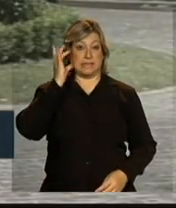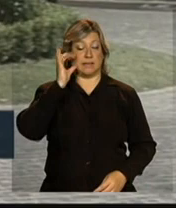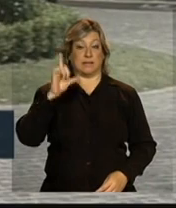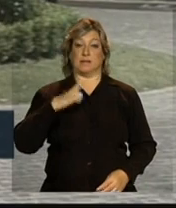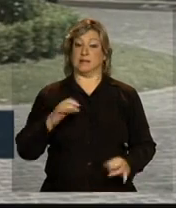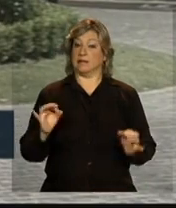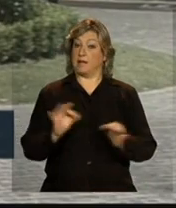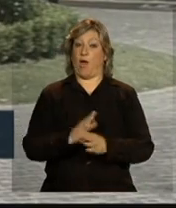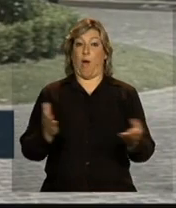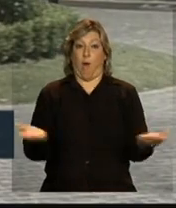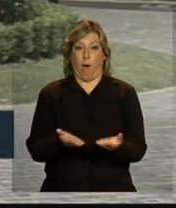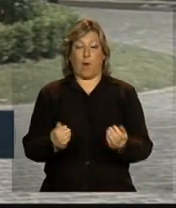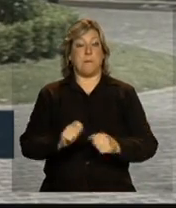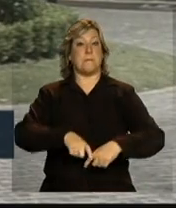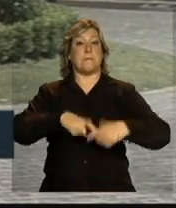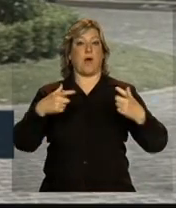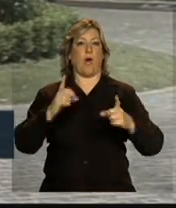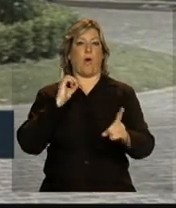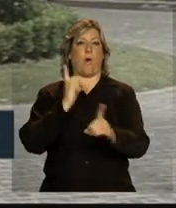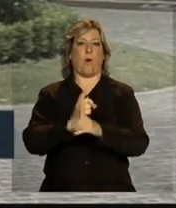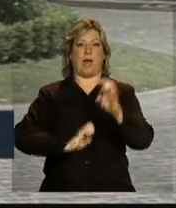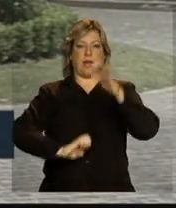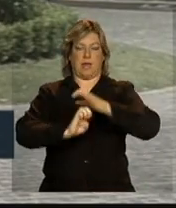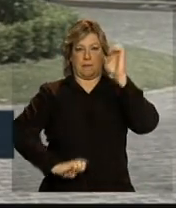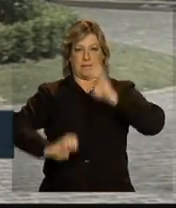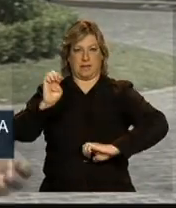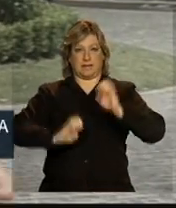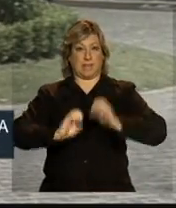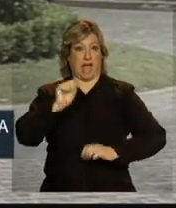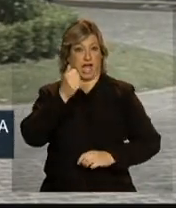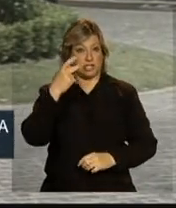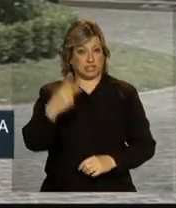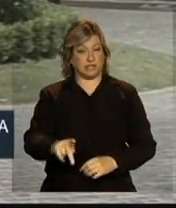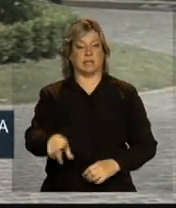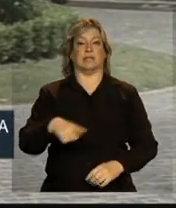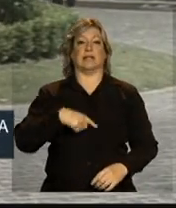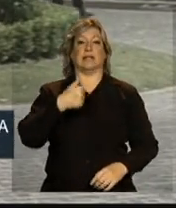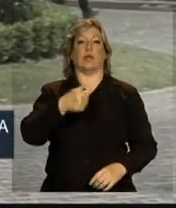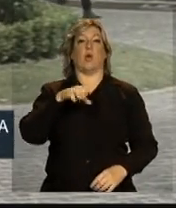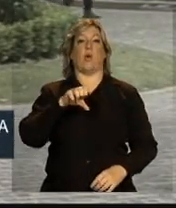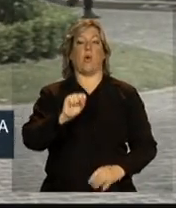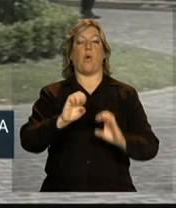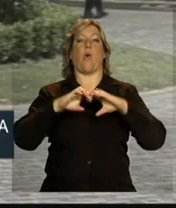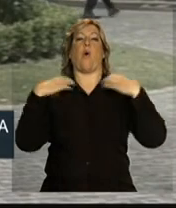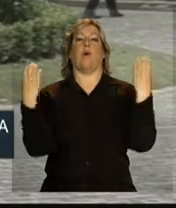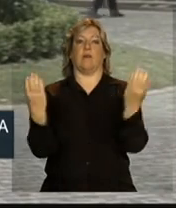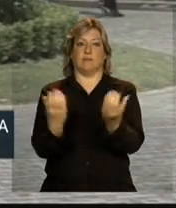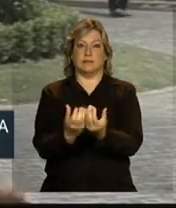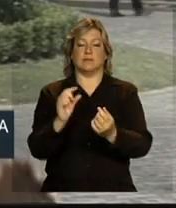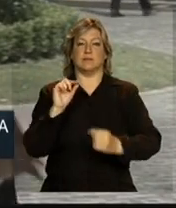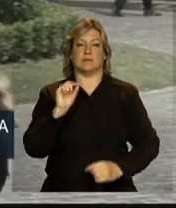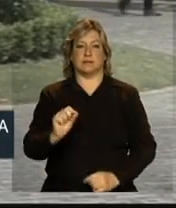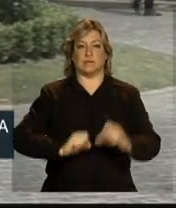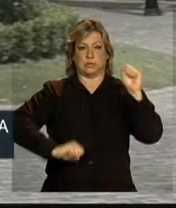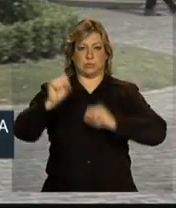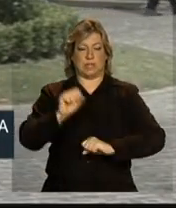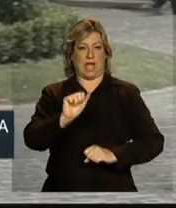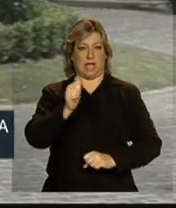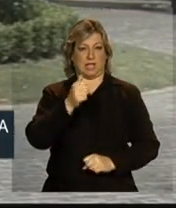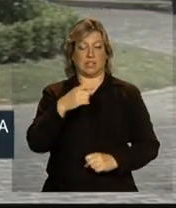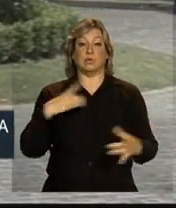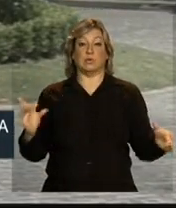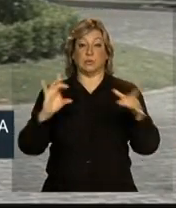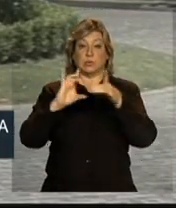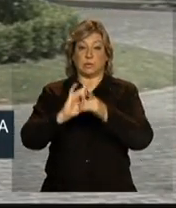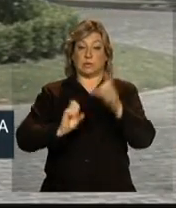encerra hoje o maior encontro empresarial da Argentina. O tema da 18ª Conferência Industrial Argentina é a integração